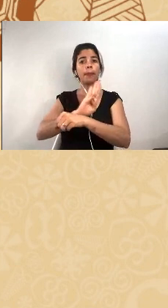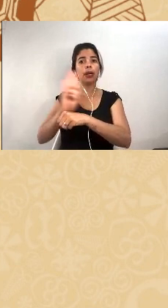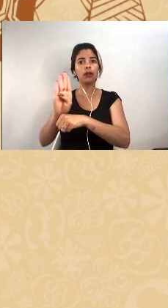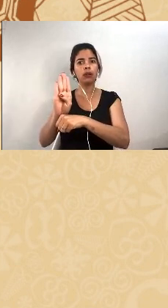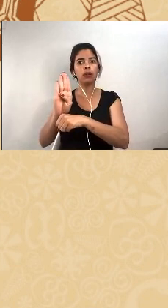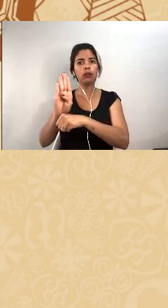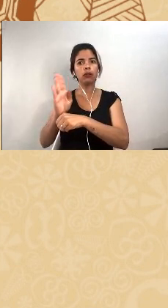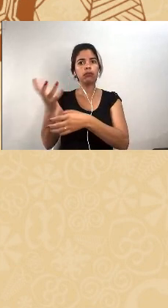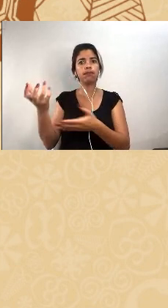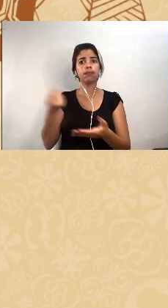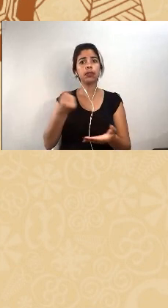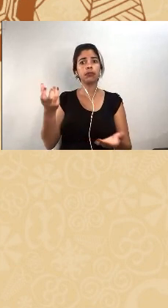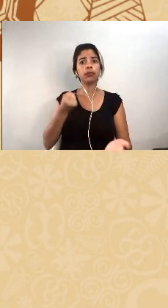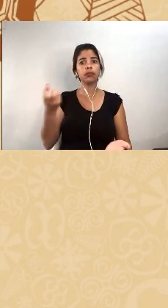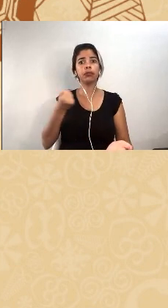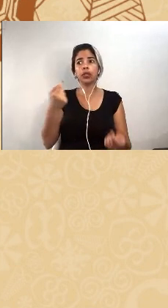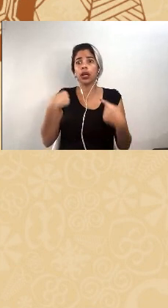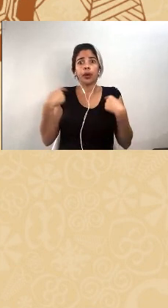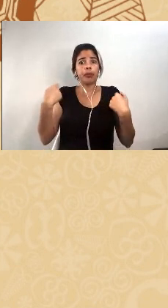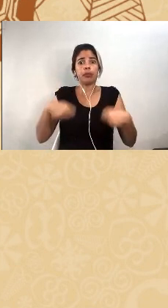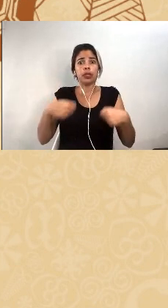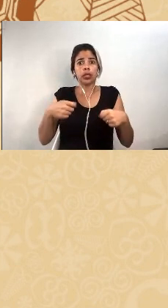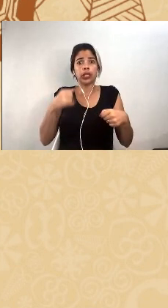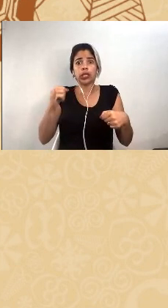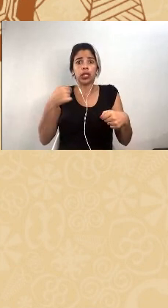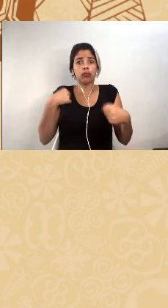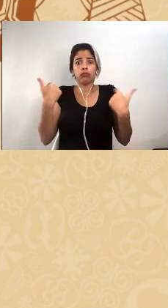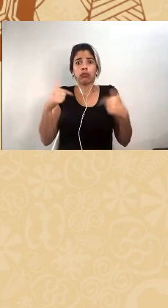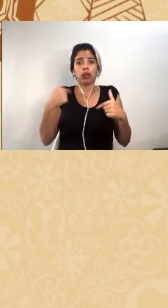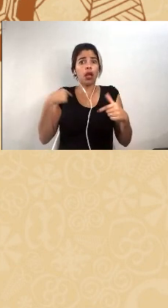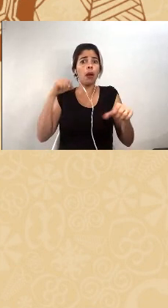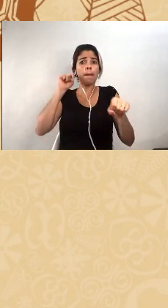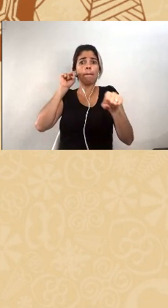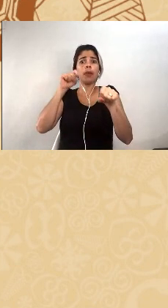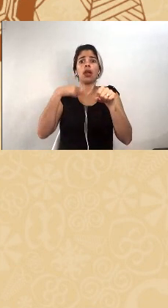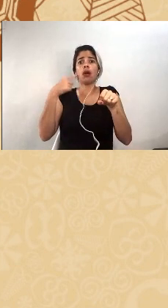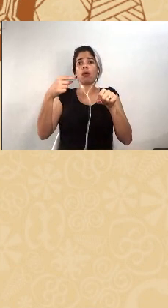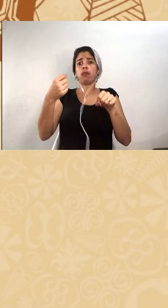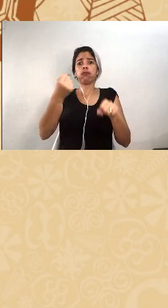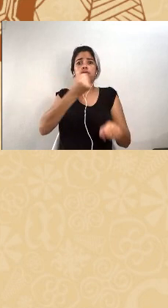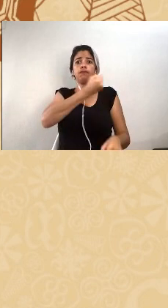eu estou morto. Eu estou morto. Eu não existo.